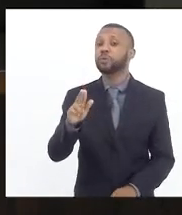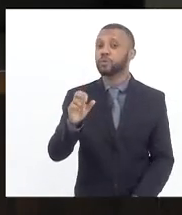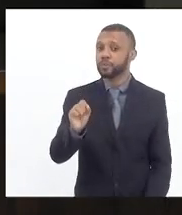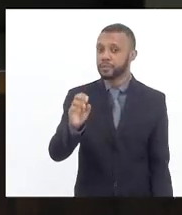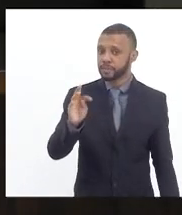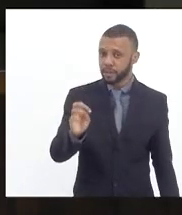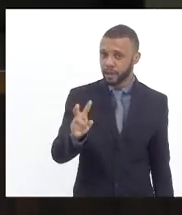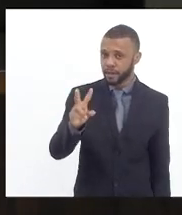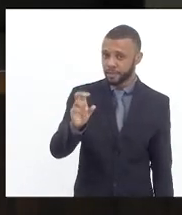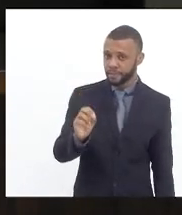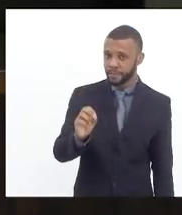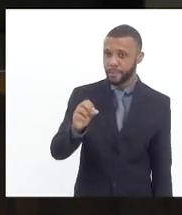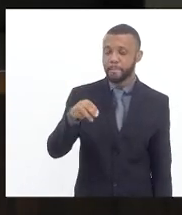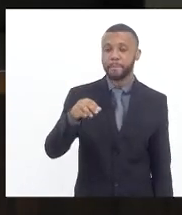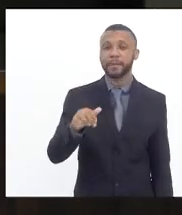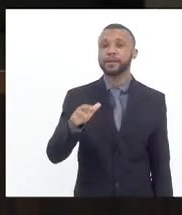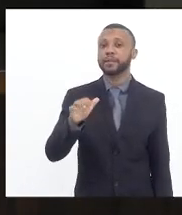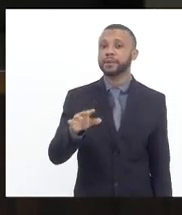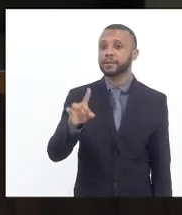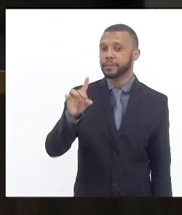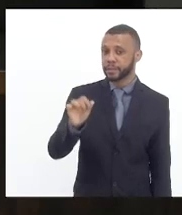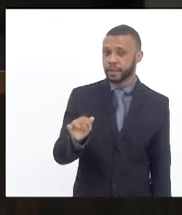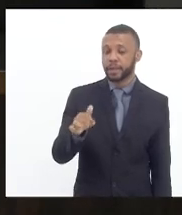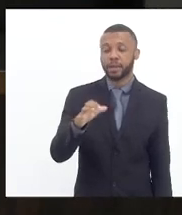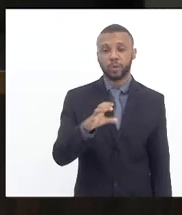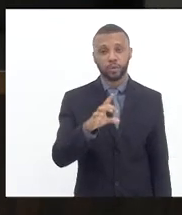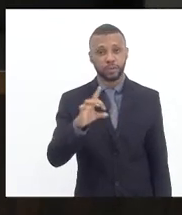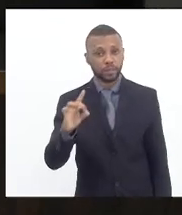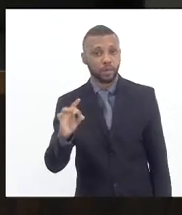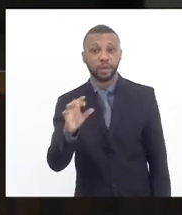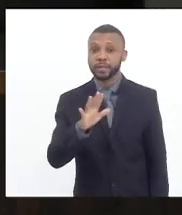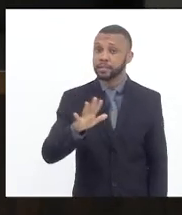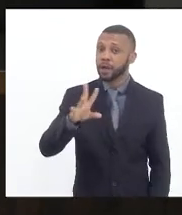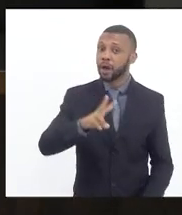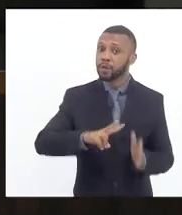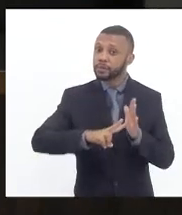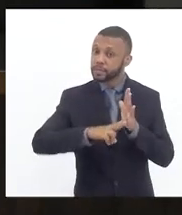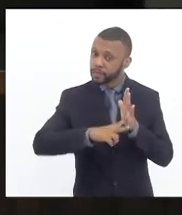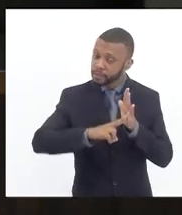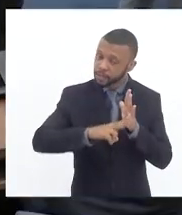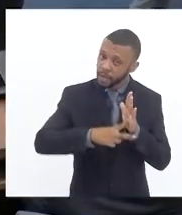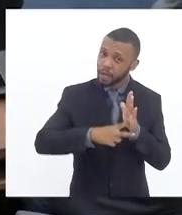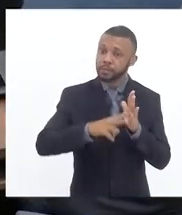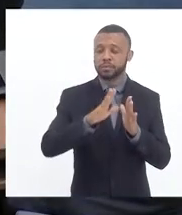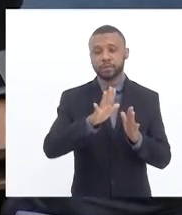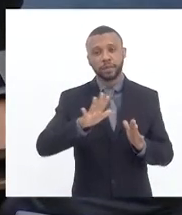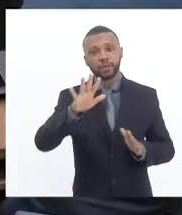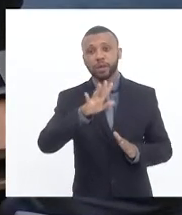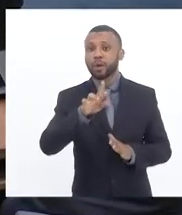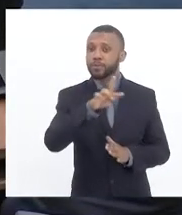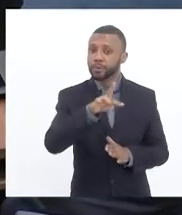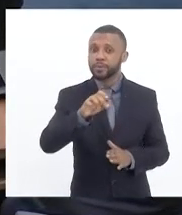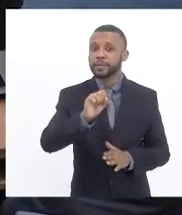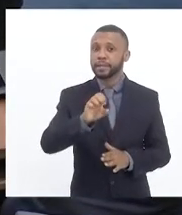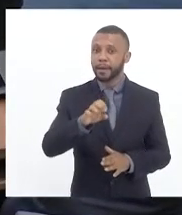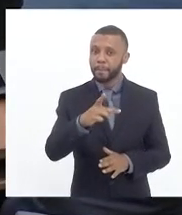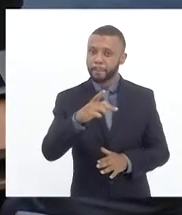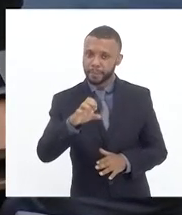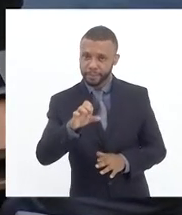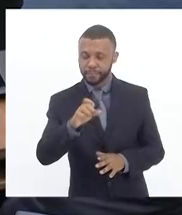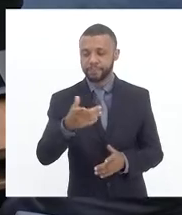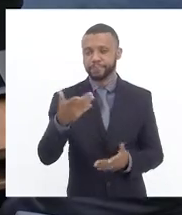Miranda o que eu coordenador-geral do Sindicato Estadual Professor de educação CEP e por